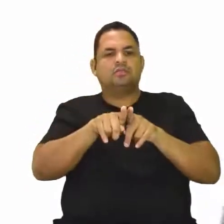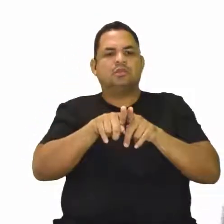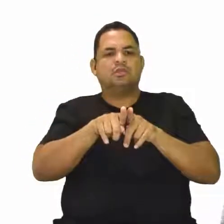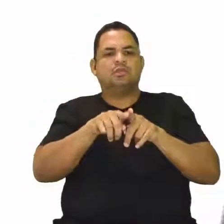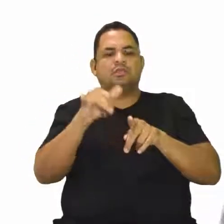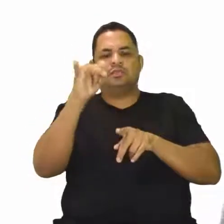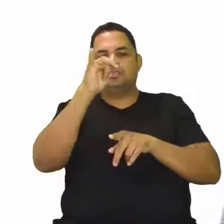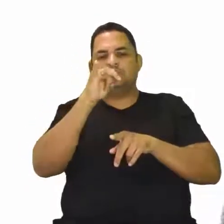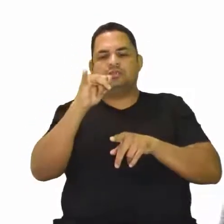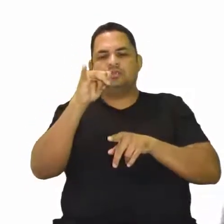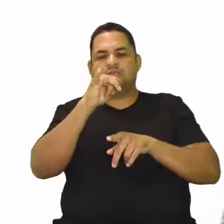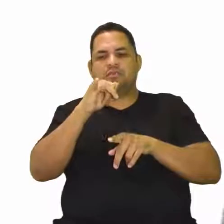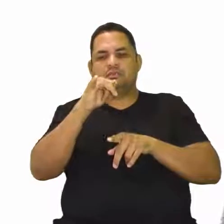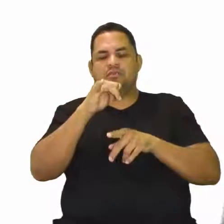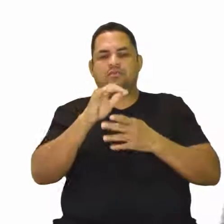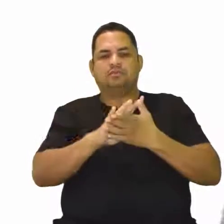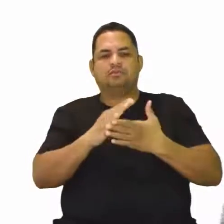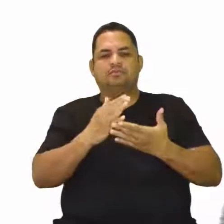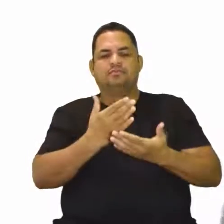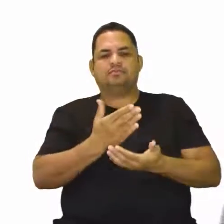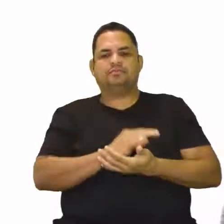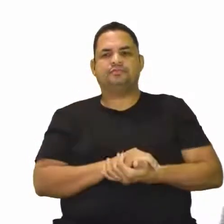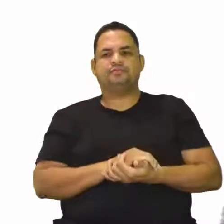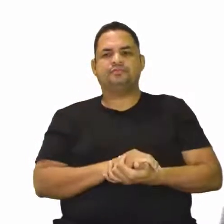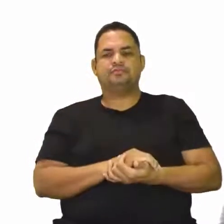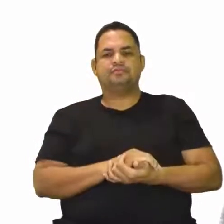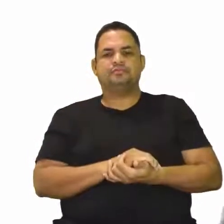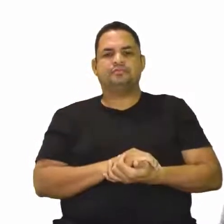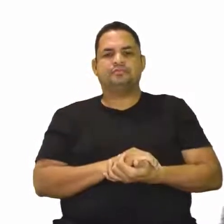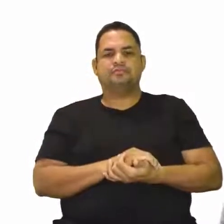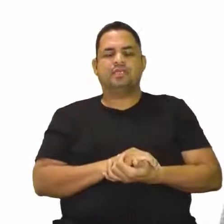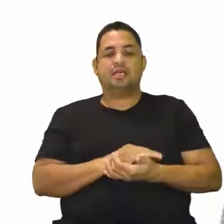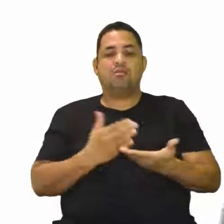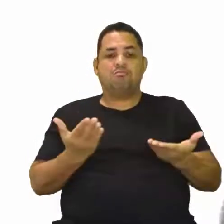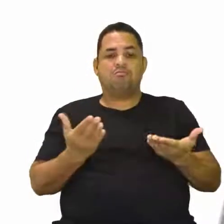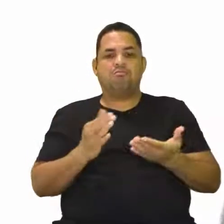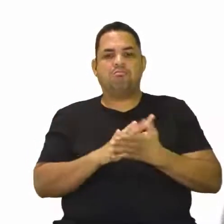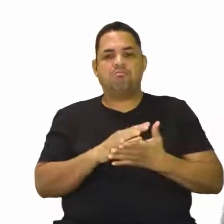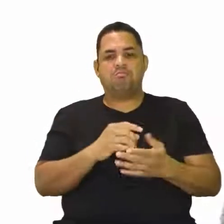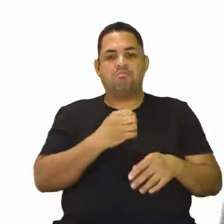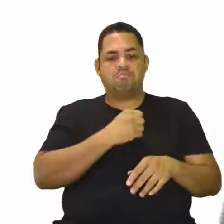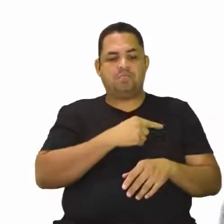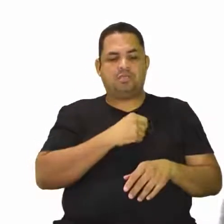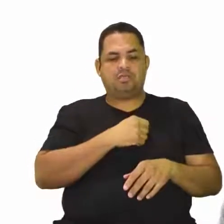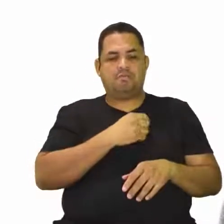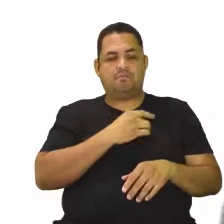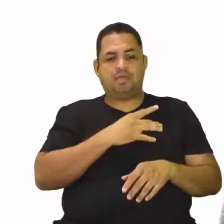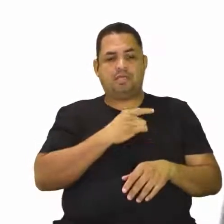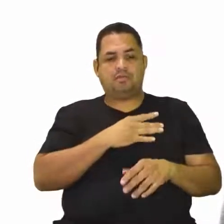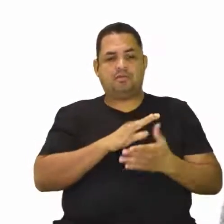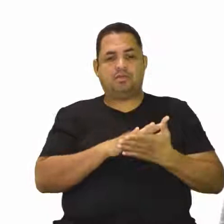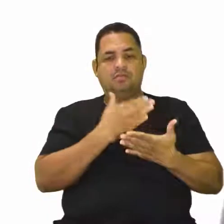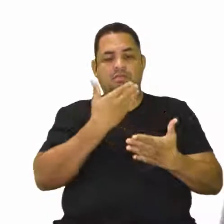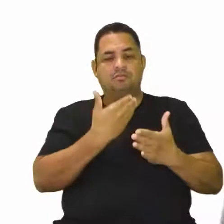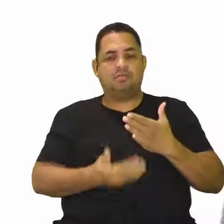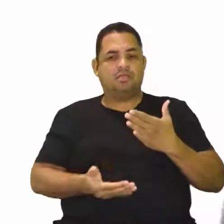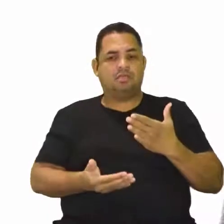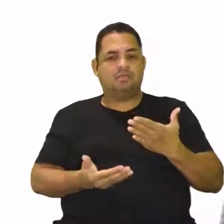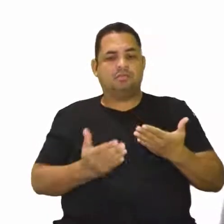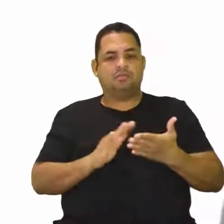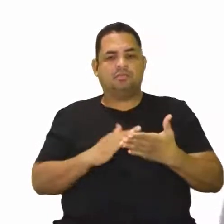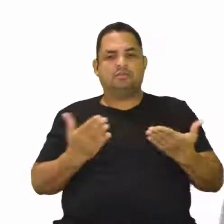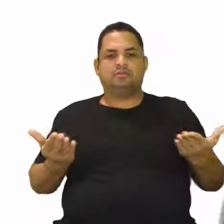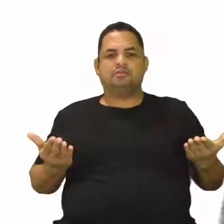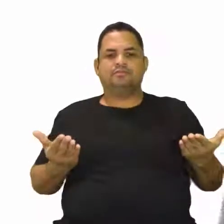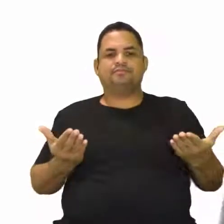italianos ouvindo agora era De rendição não adianta você tocar parte de